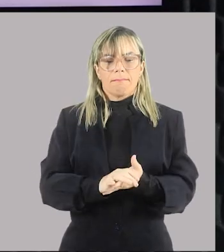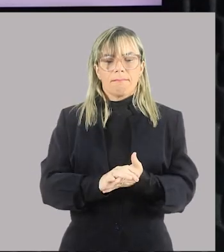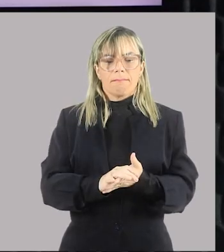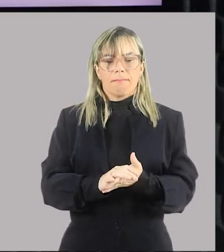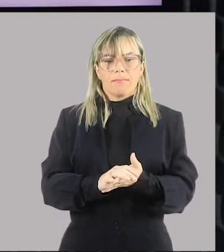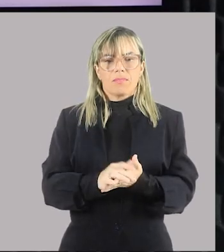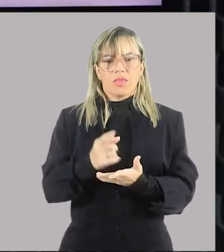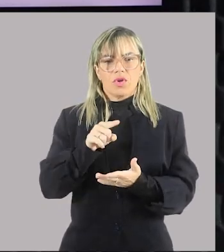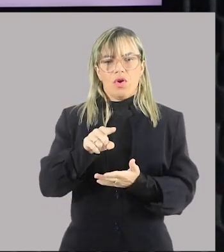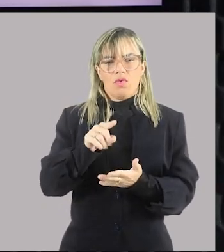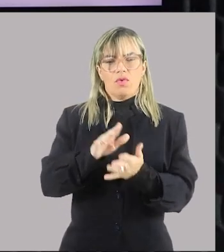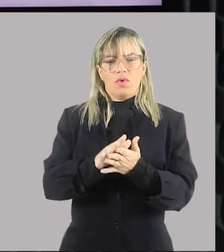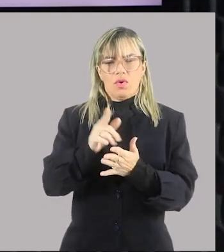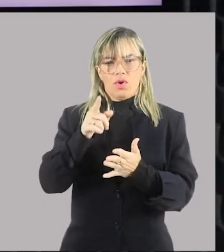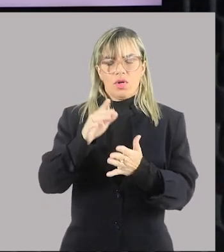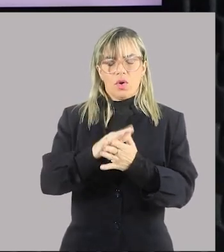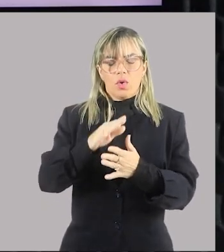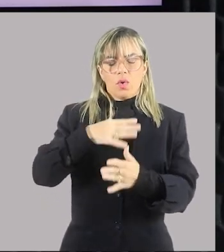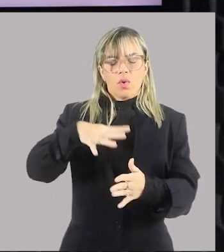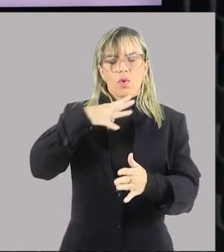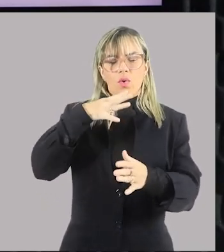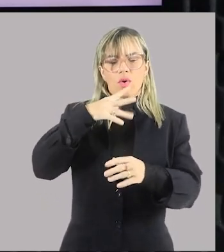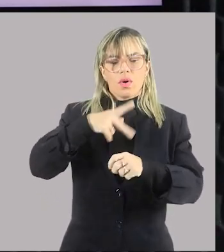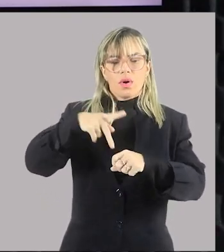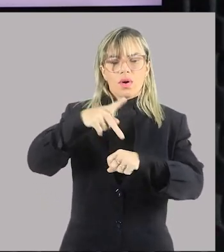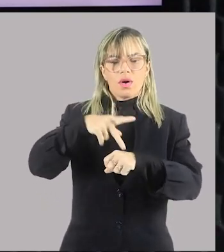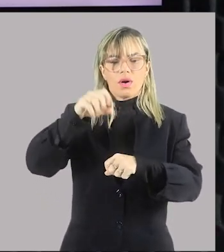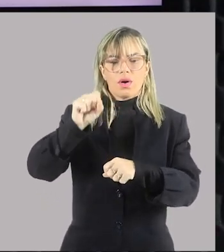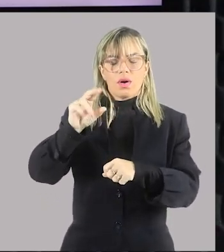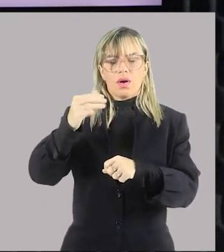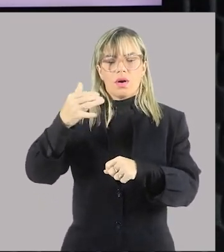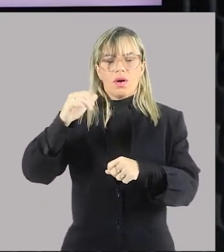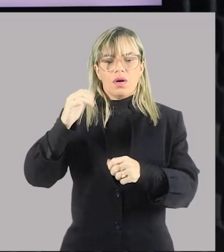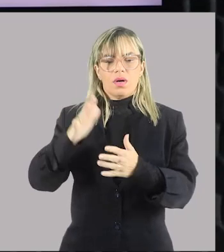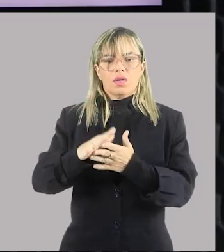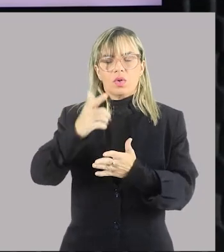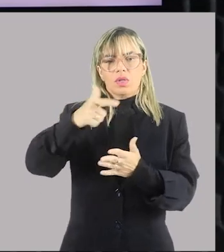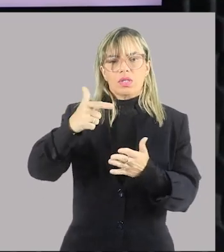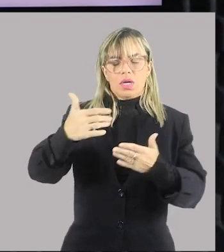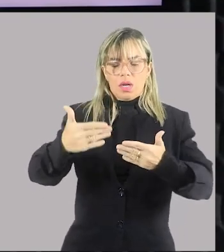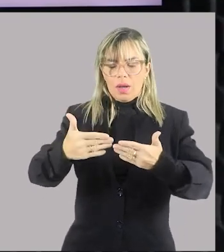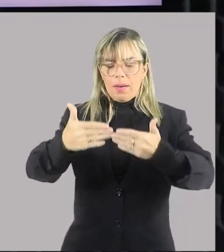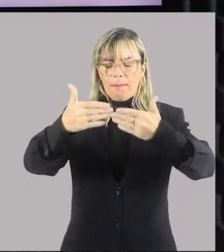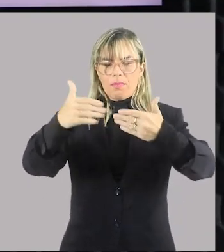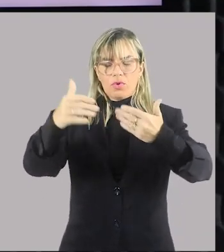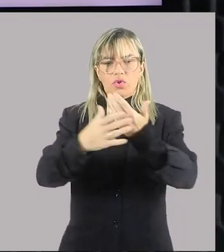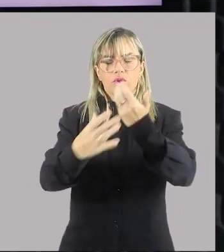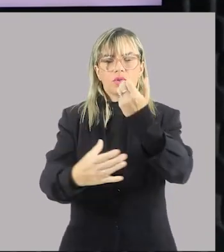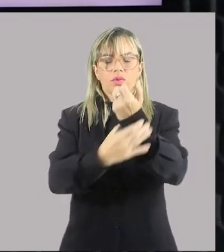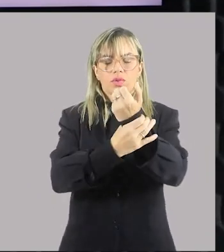Suíça, já foi? Já foi? Né? As casas não têm, as residências não têm nem muro, só de segurança, né?